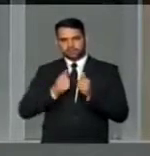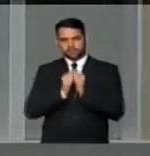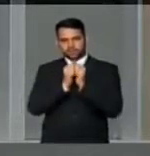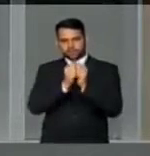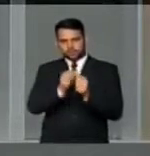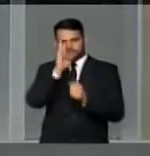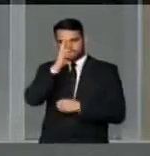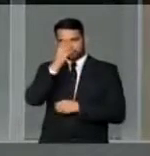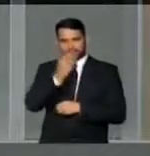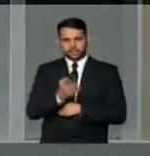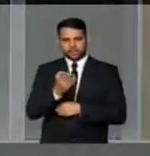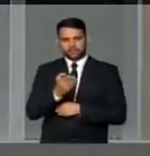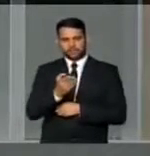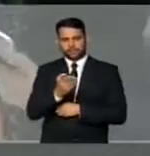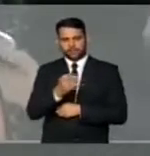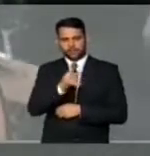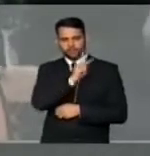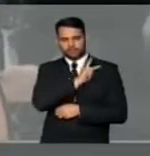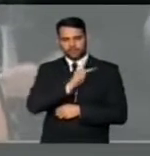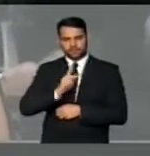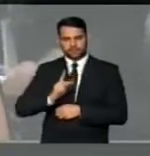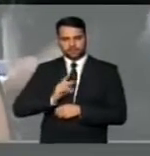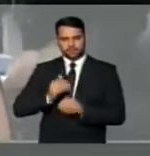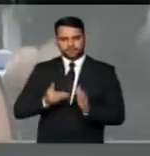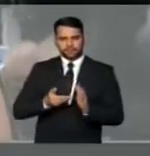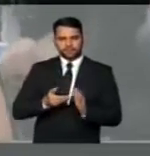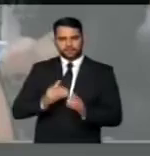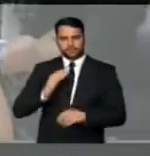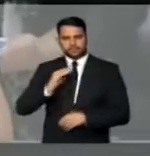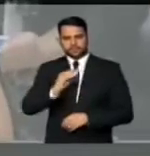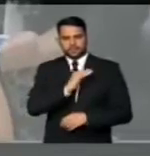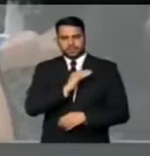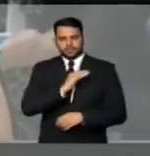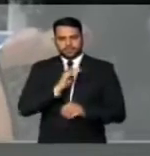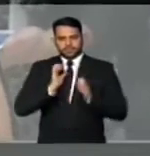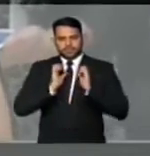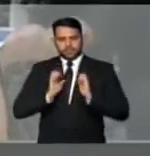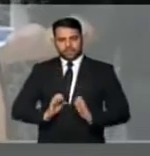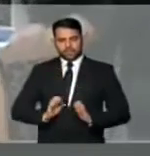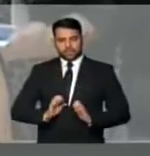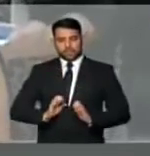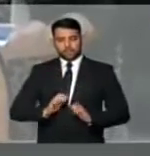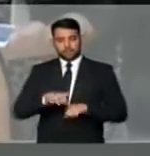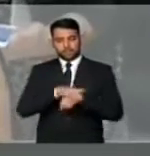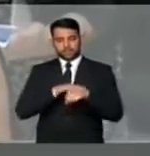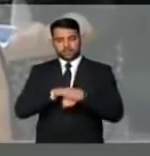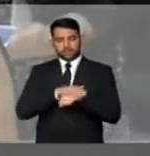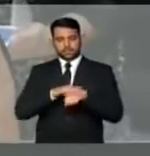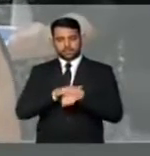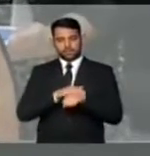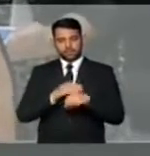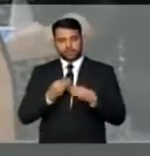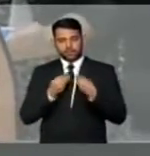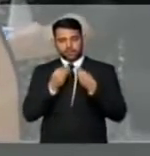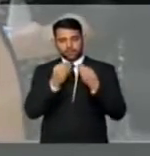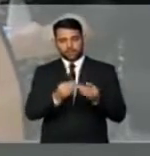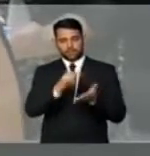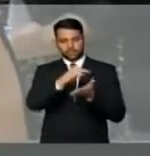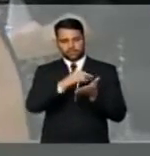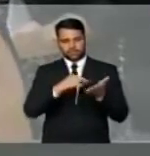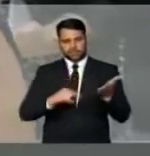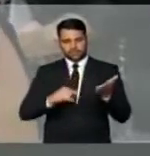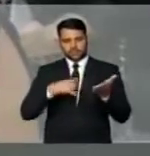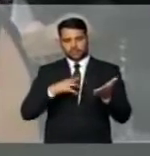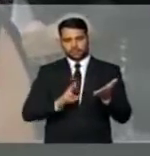Vossa Excelência na presidência do Conselho de Ética, conversando com o presidente e entregando documentos